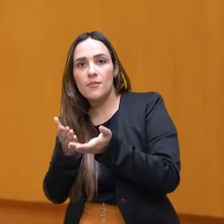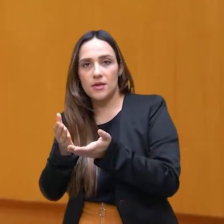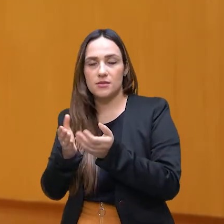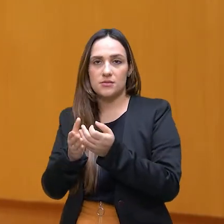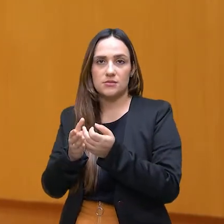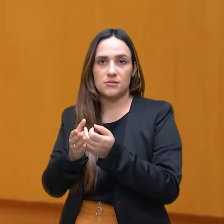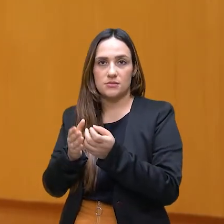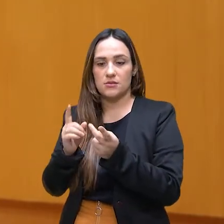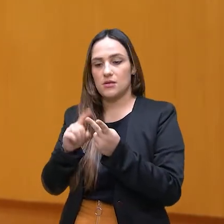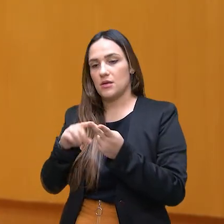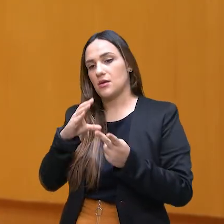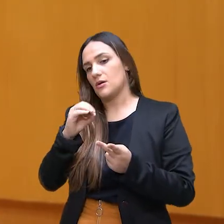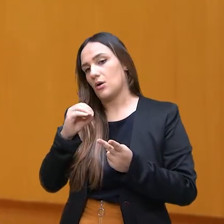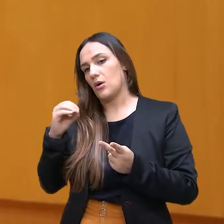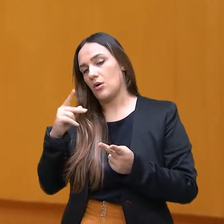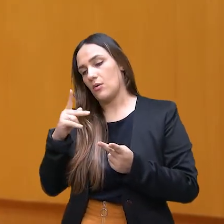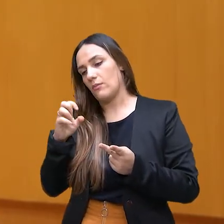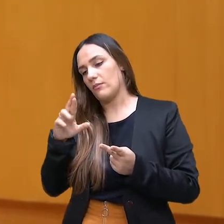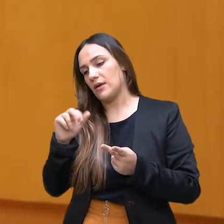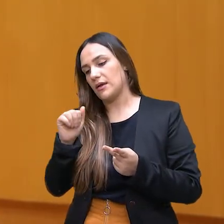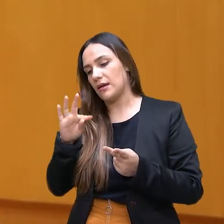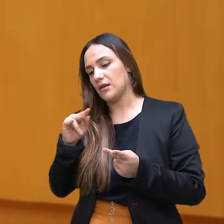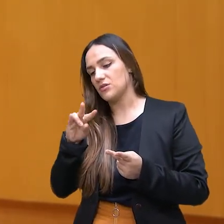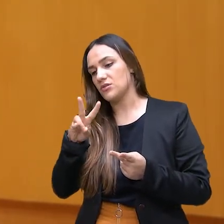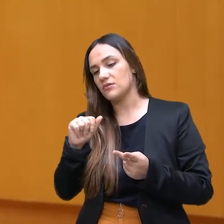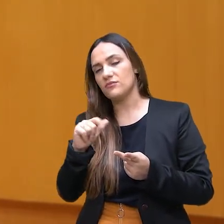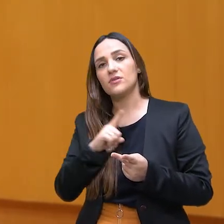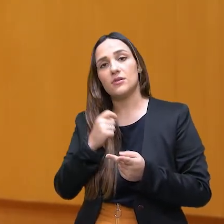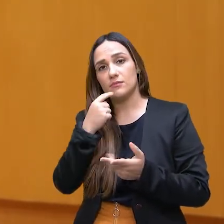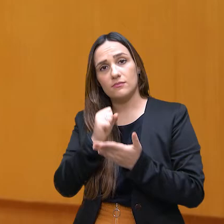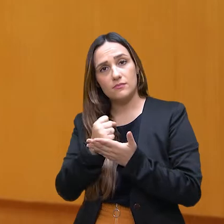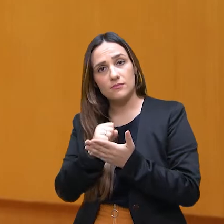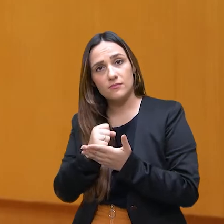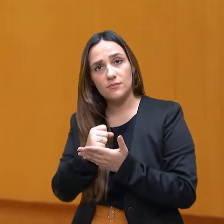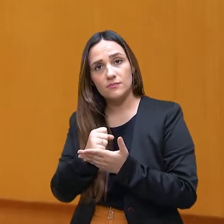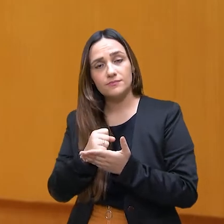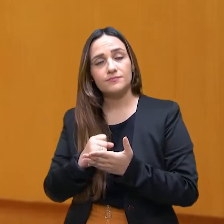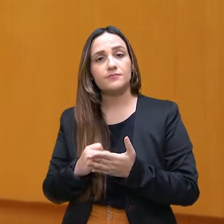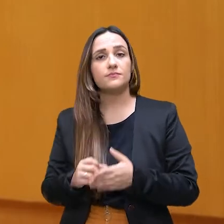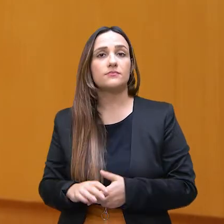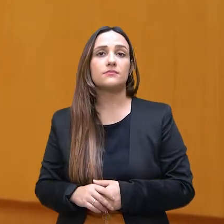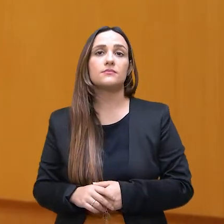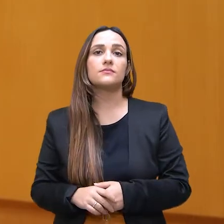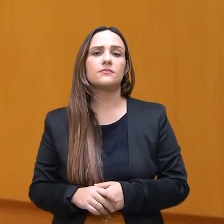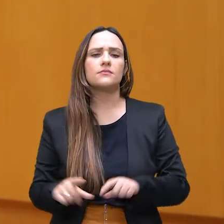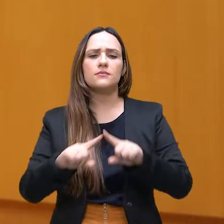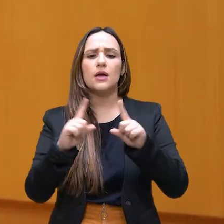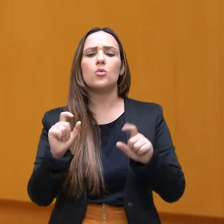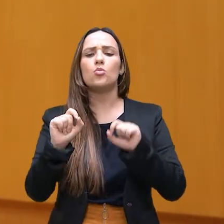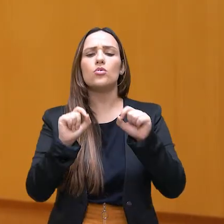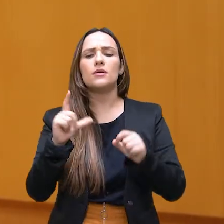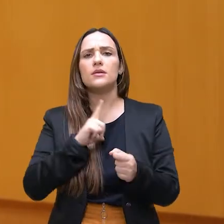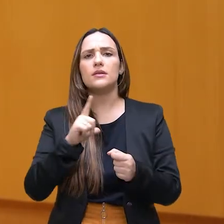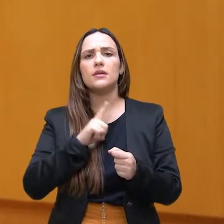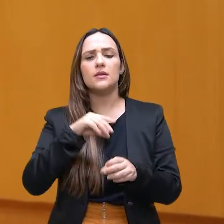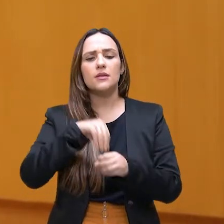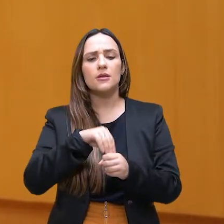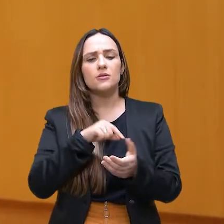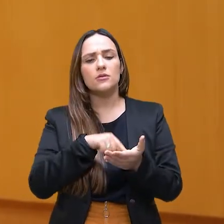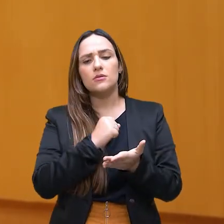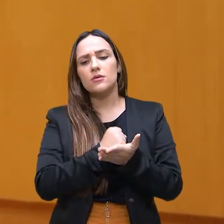plano de saúde, seguro-saúde, cooperativa de saúde. Fornece medicamentos e tratamentos, mas também aquilo que o